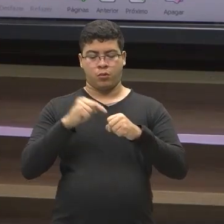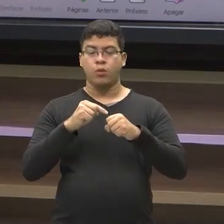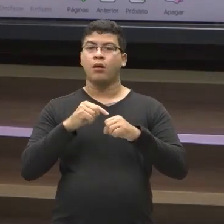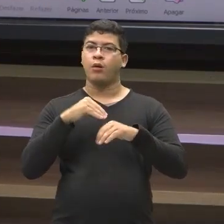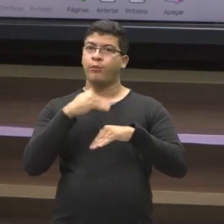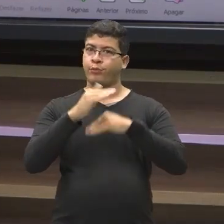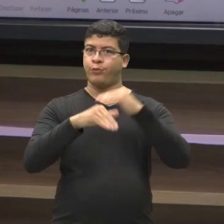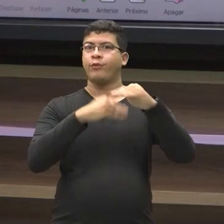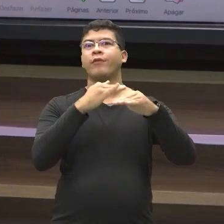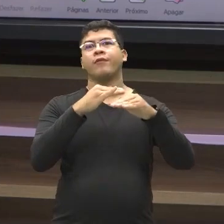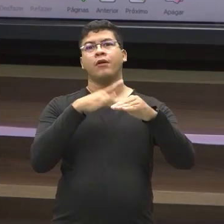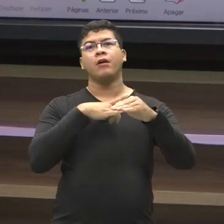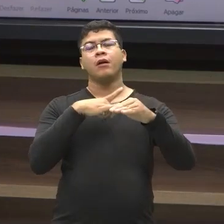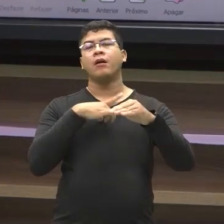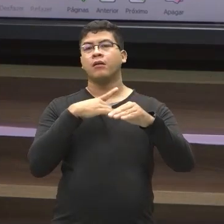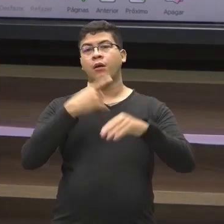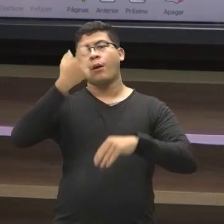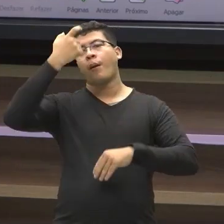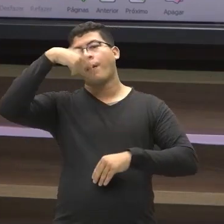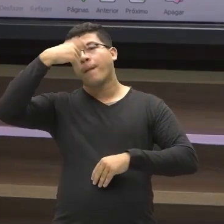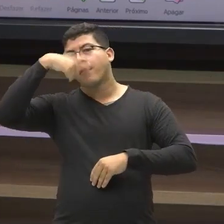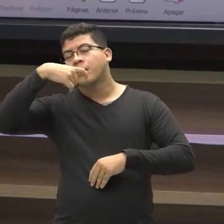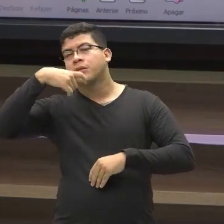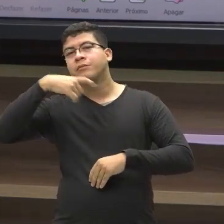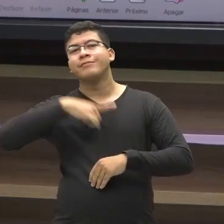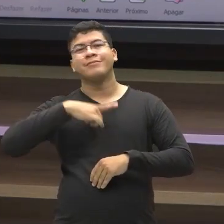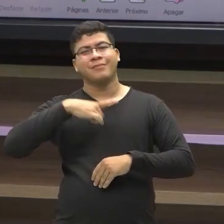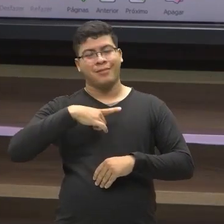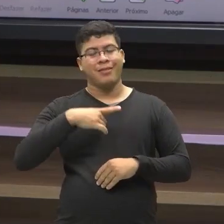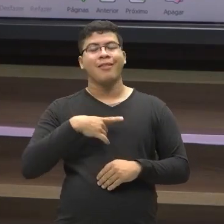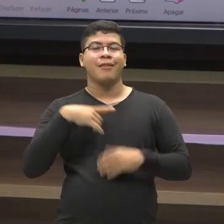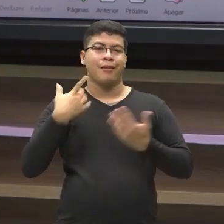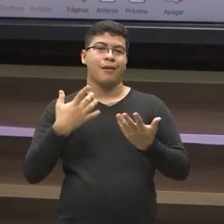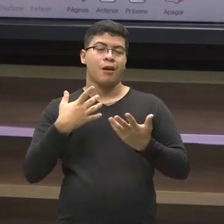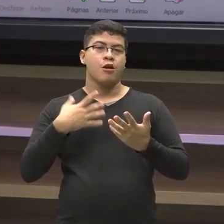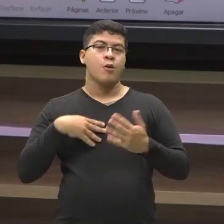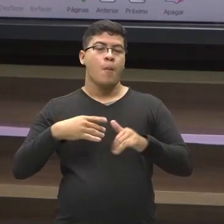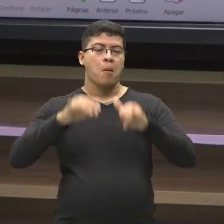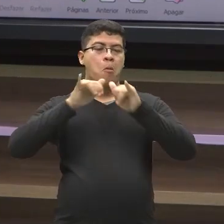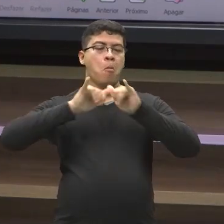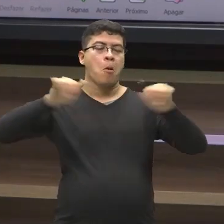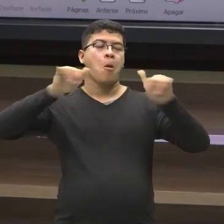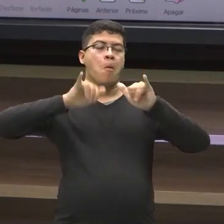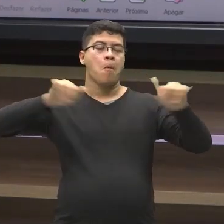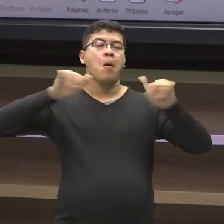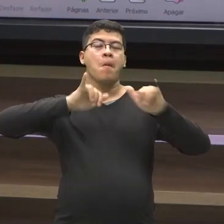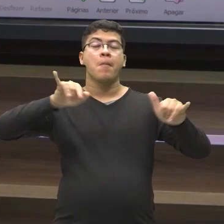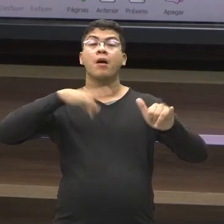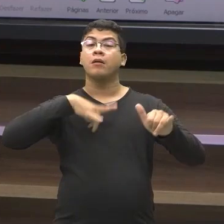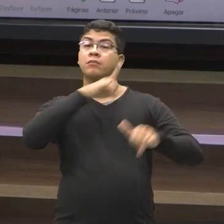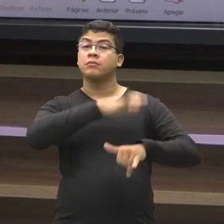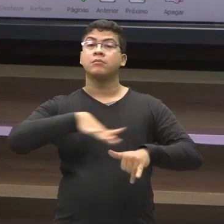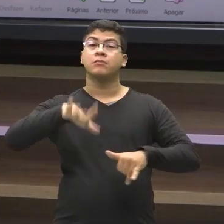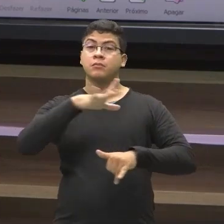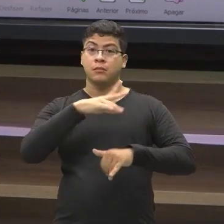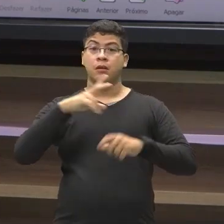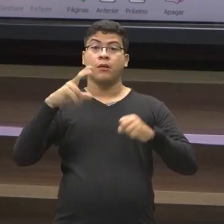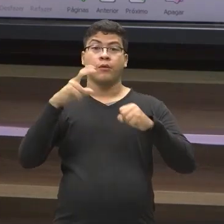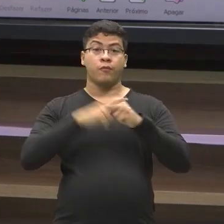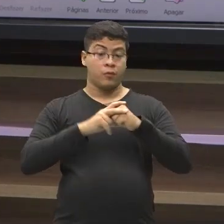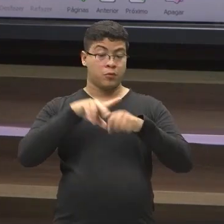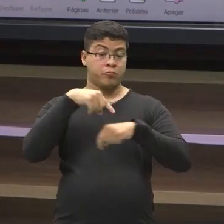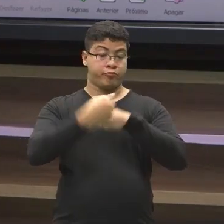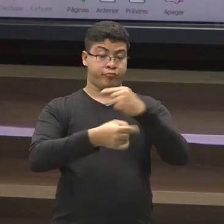gripe, geralmente a gripe existe mais de uma vacina, uma campanha de vacina, porque a gripe pode acontecer mutação naquele